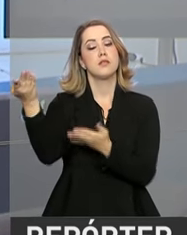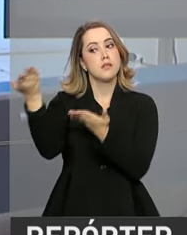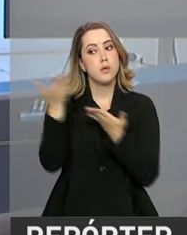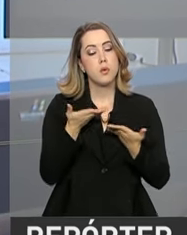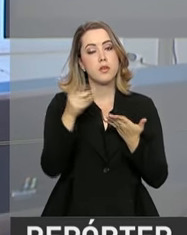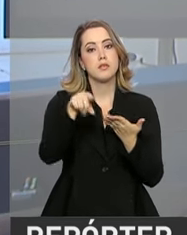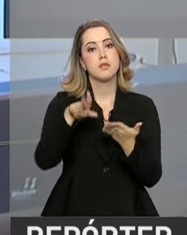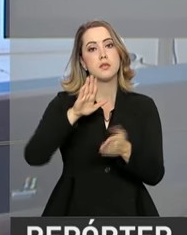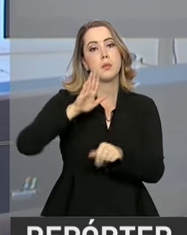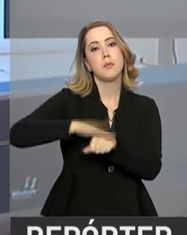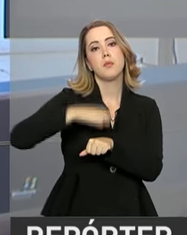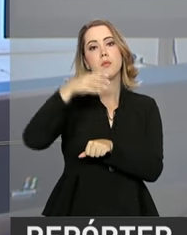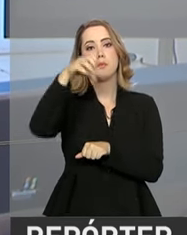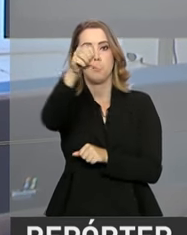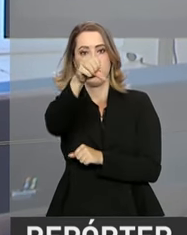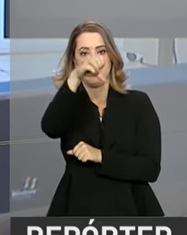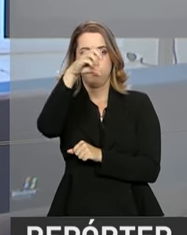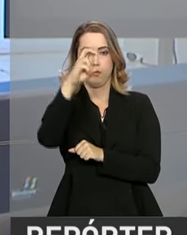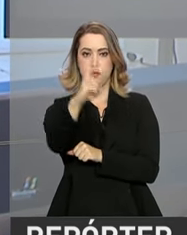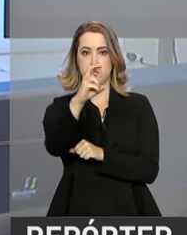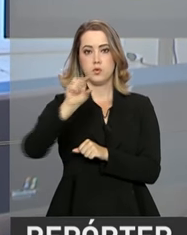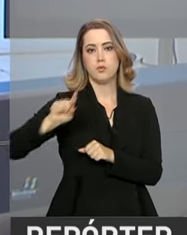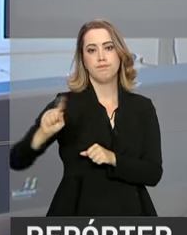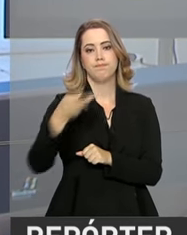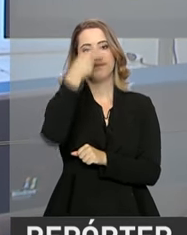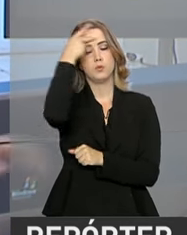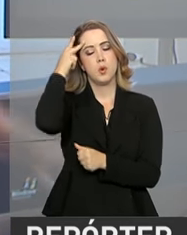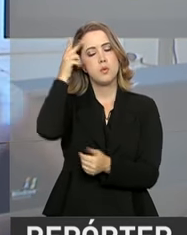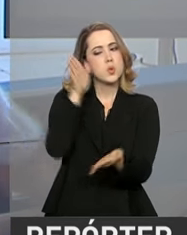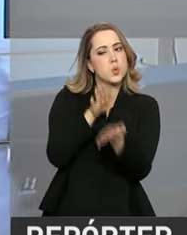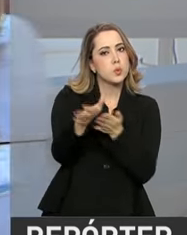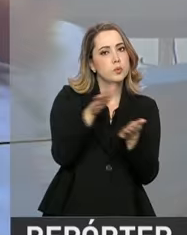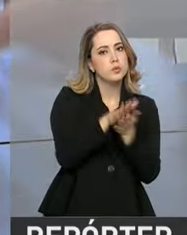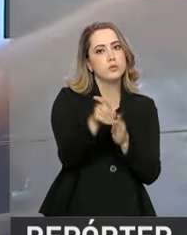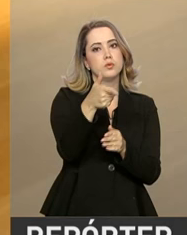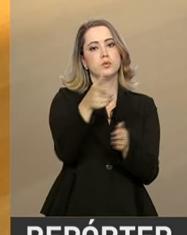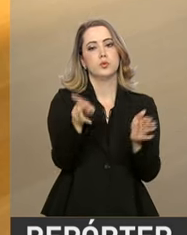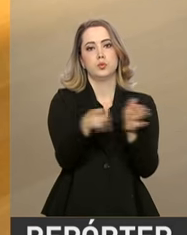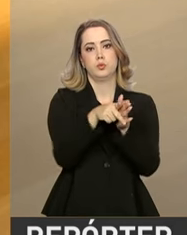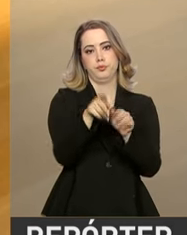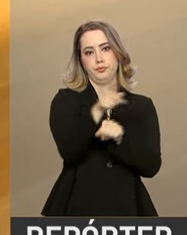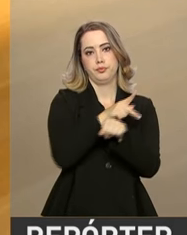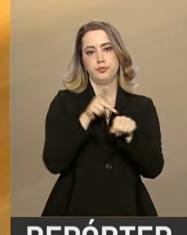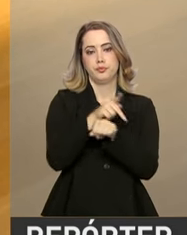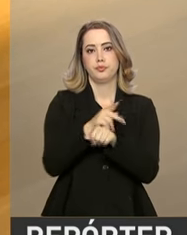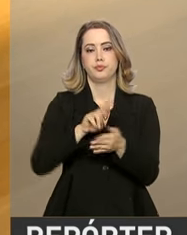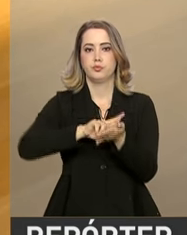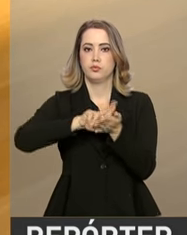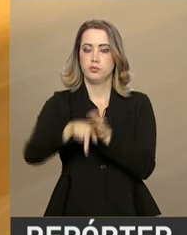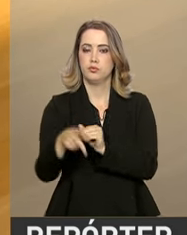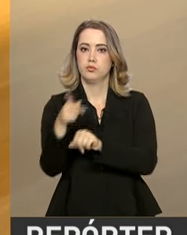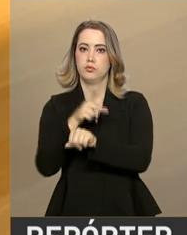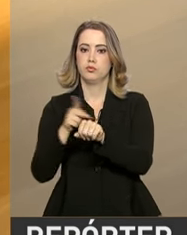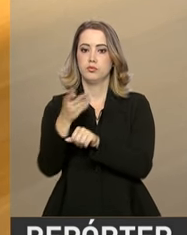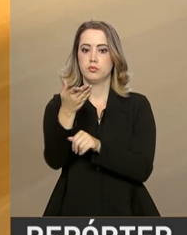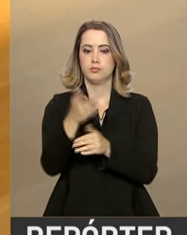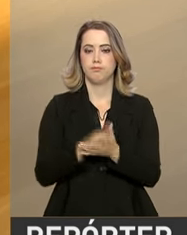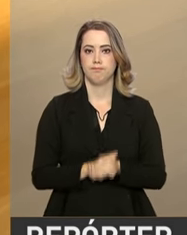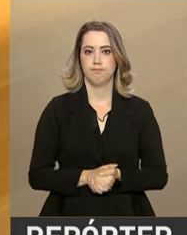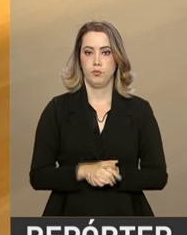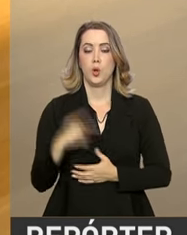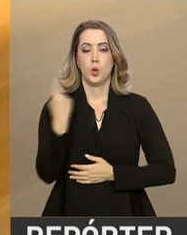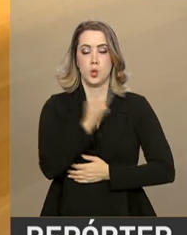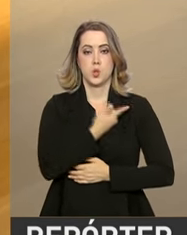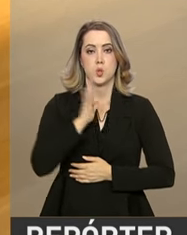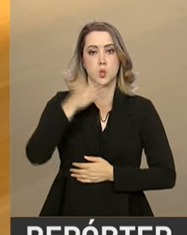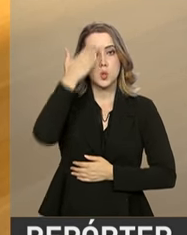refugiados de 79 diferentes nacionalidades temos plena consciência que